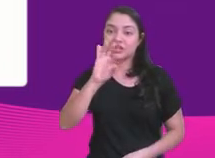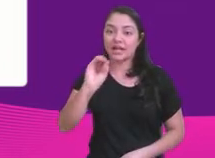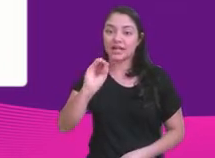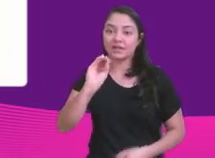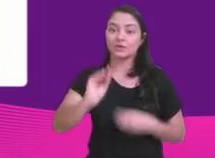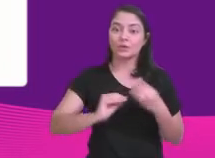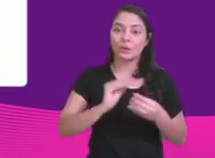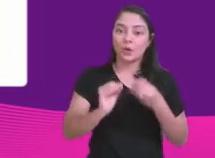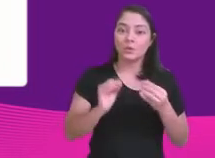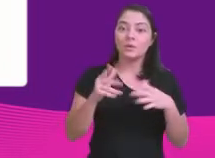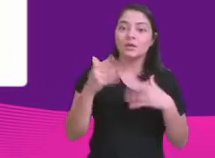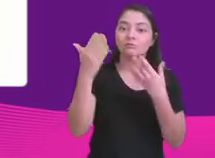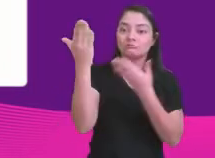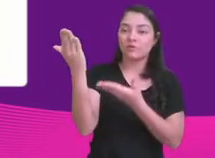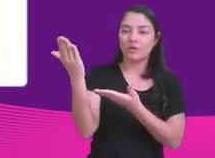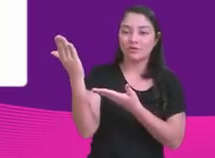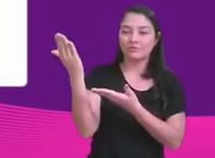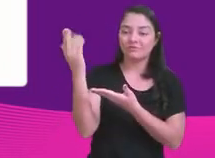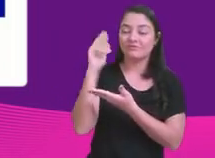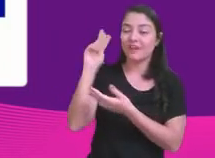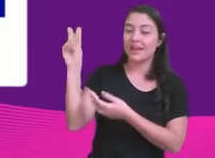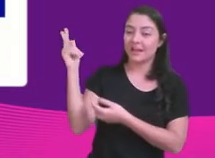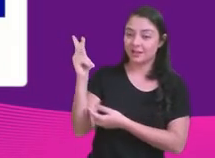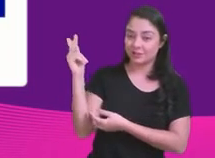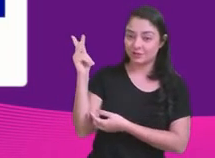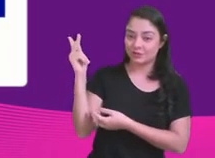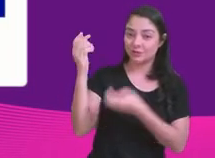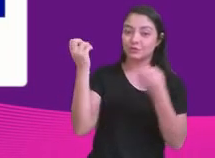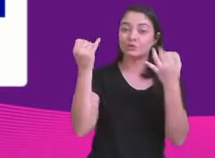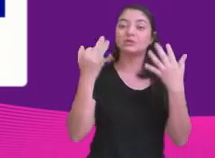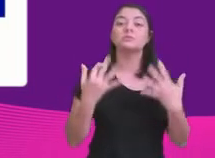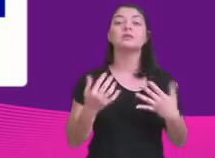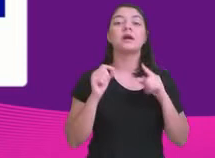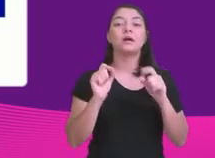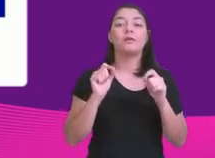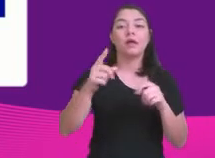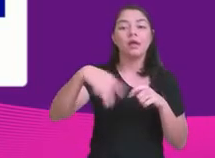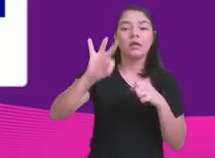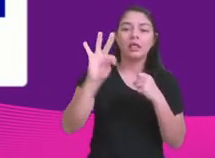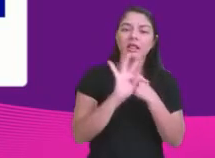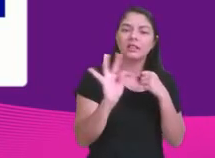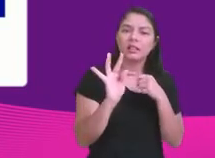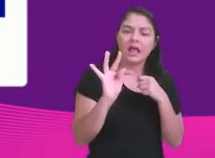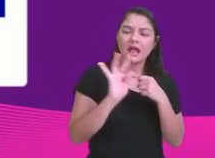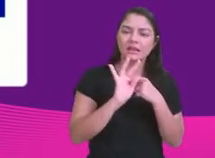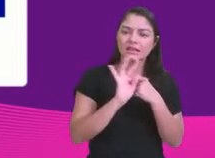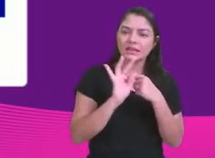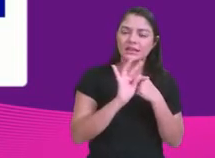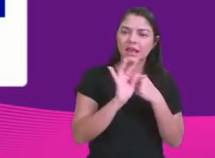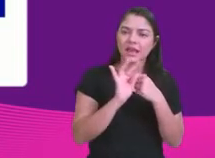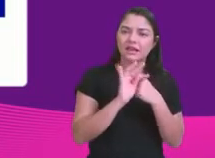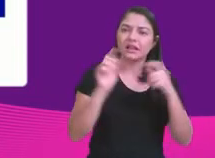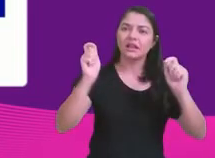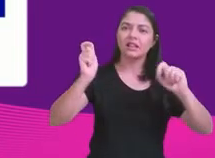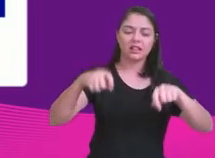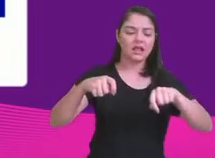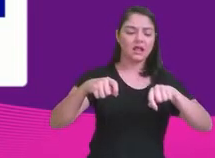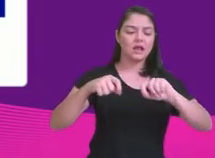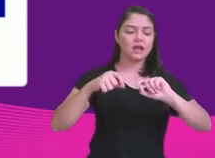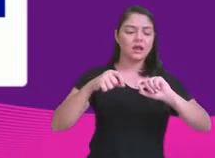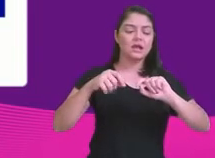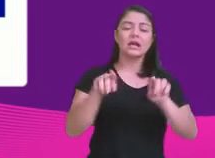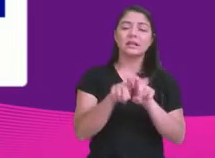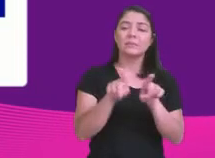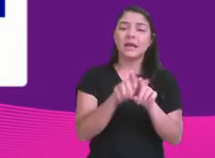Dixon. Mas, ao longo dos anos, executando essa técnica, nós percebemos que nós tínhamos muita recorrência local